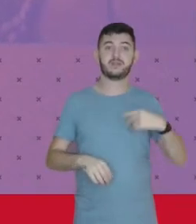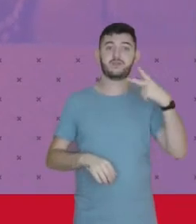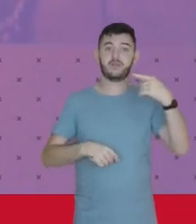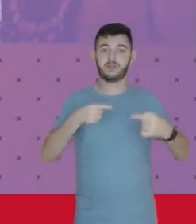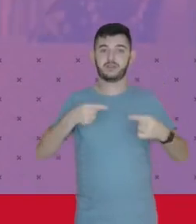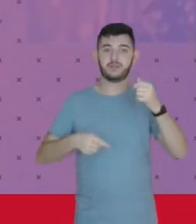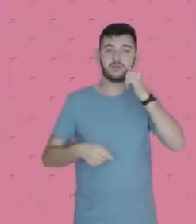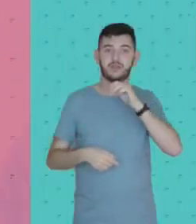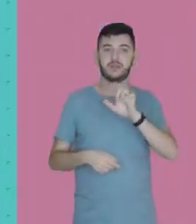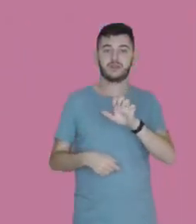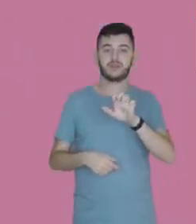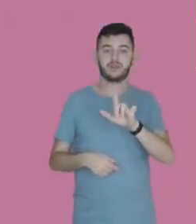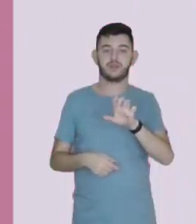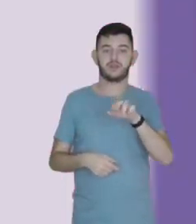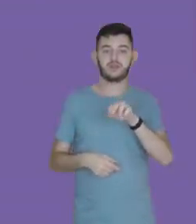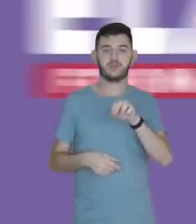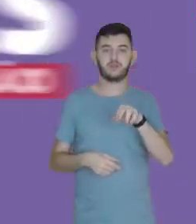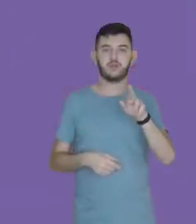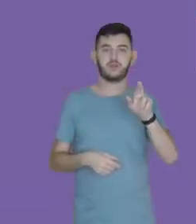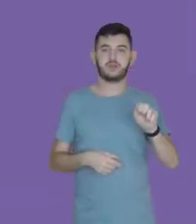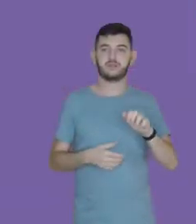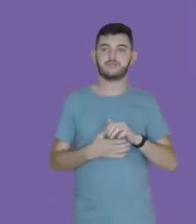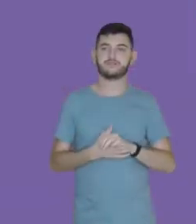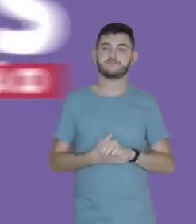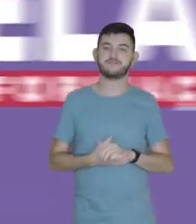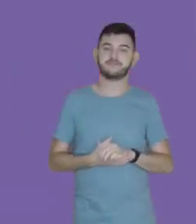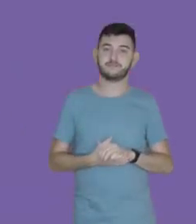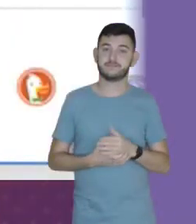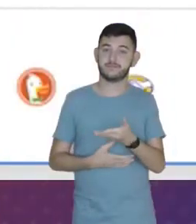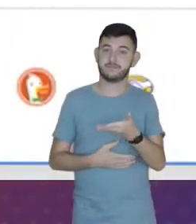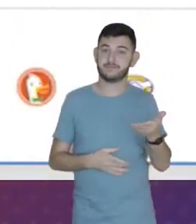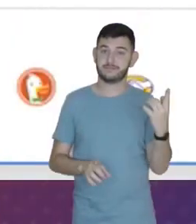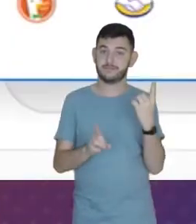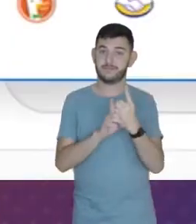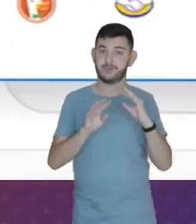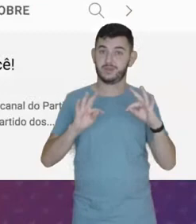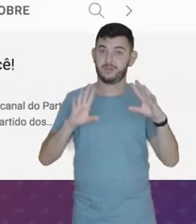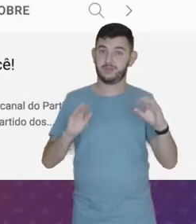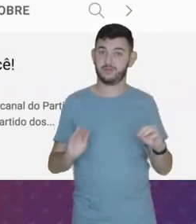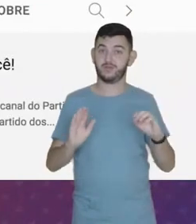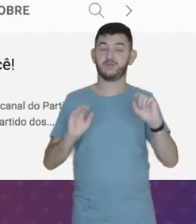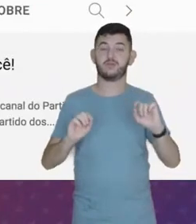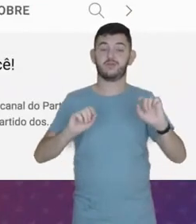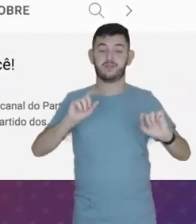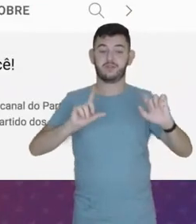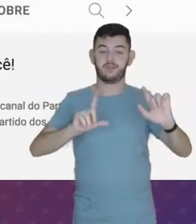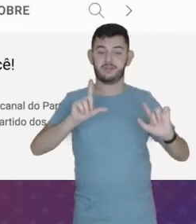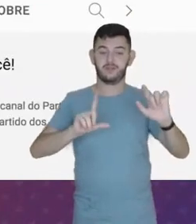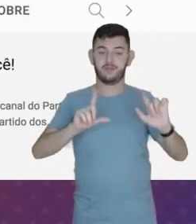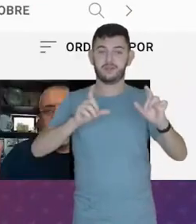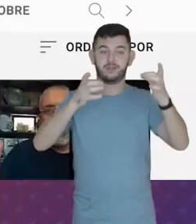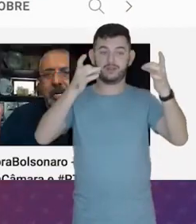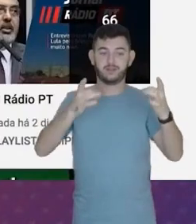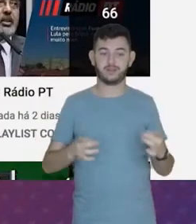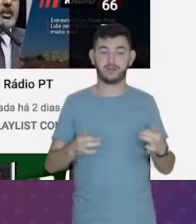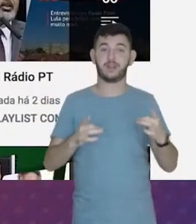Mulheres, Eleonora Menicucci. Você encontra todos os nossos programas na playlist TV Elas